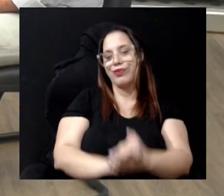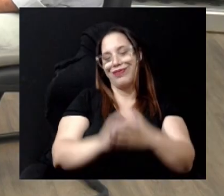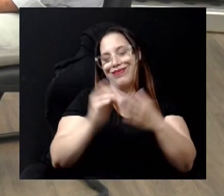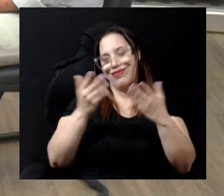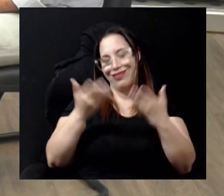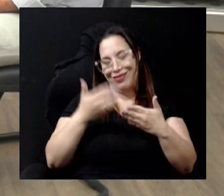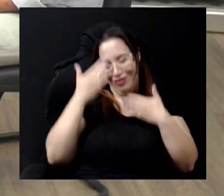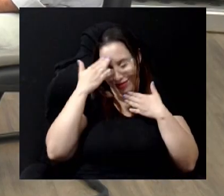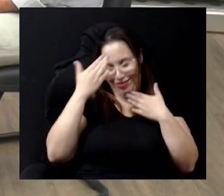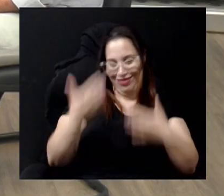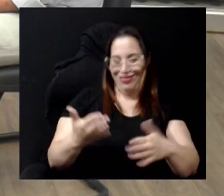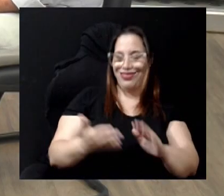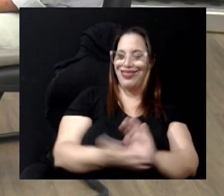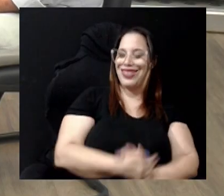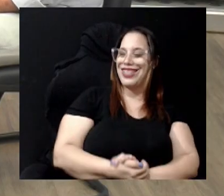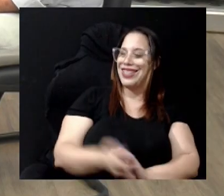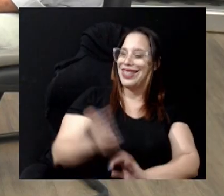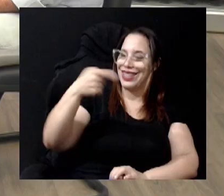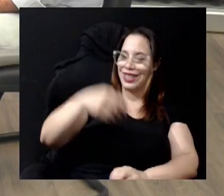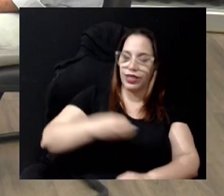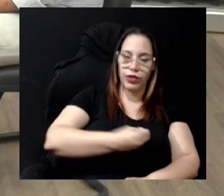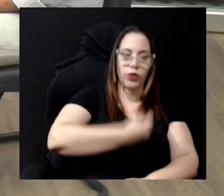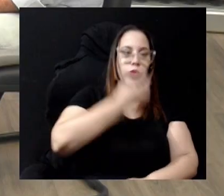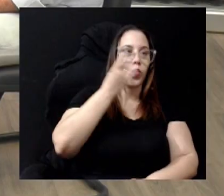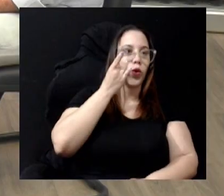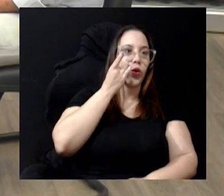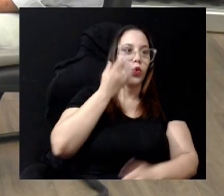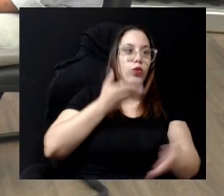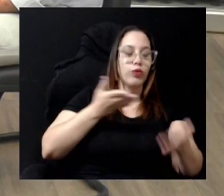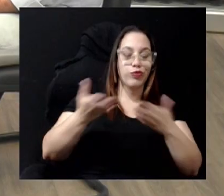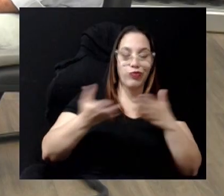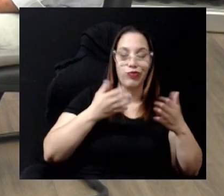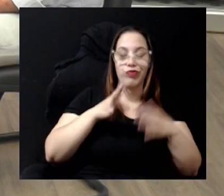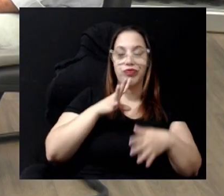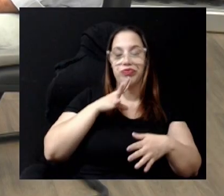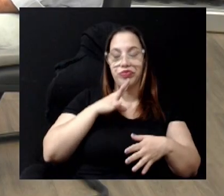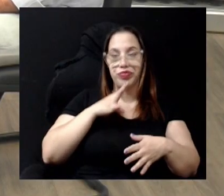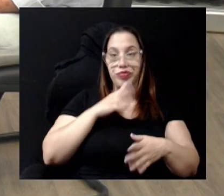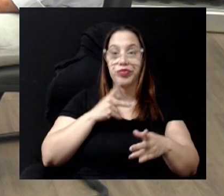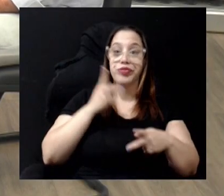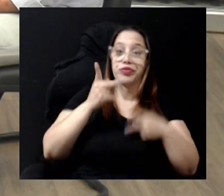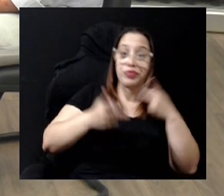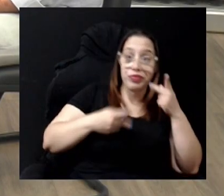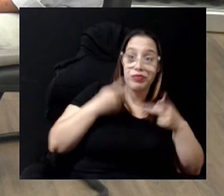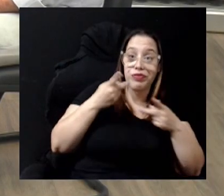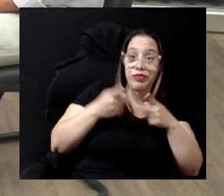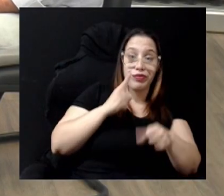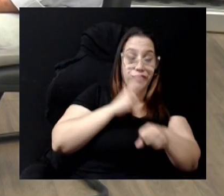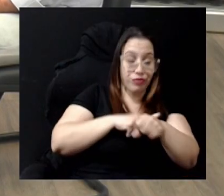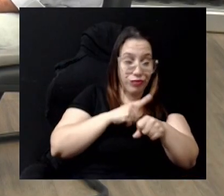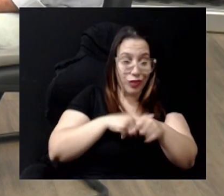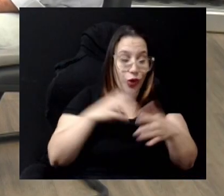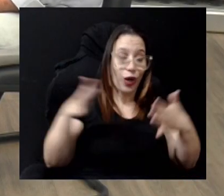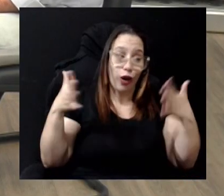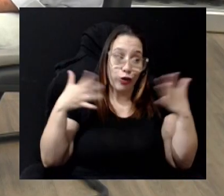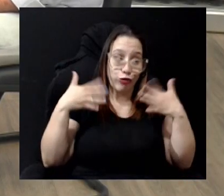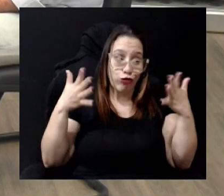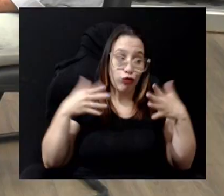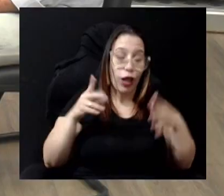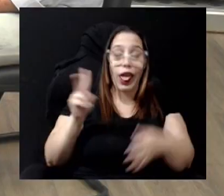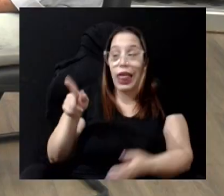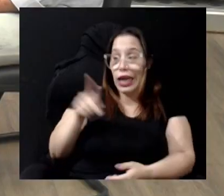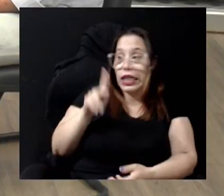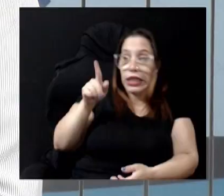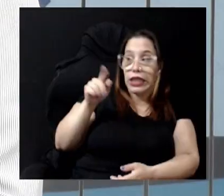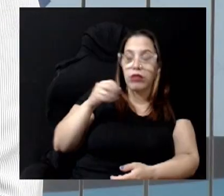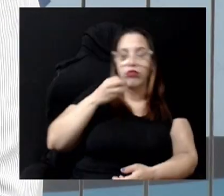né, por estar presente com a gente, repassando seus conhecimentos e a gente falando sobre horário de verão, né, professor? É um prazer,